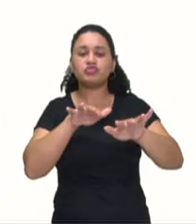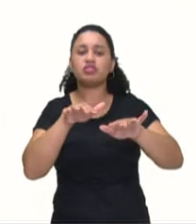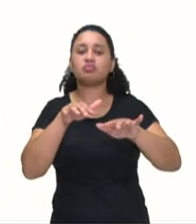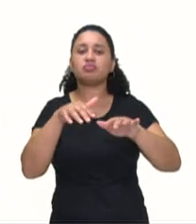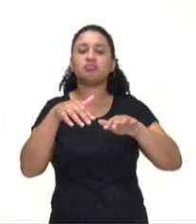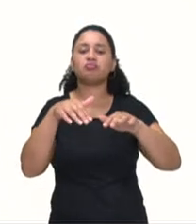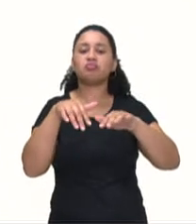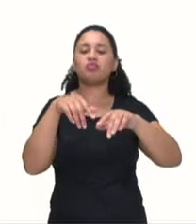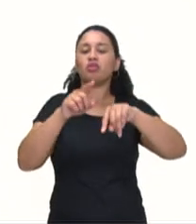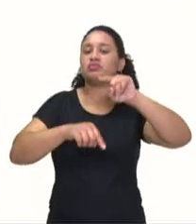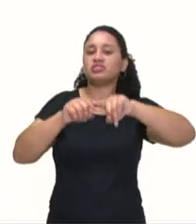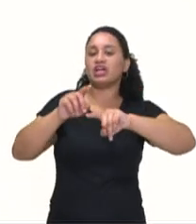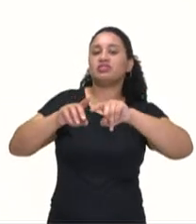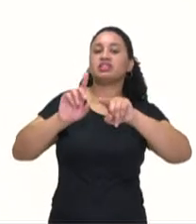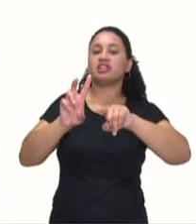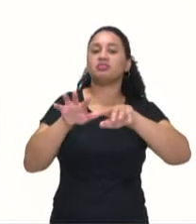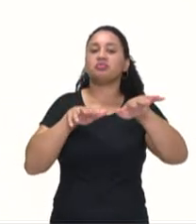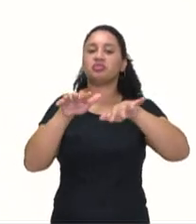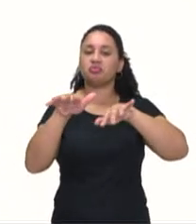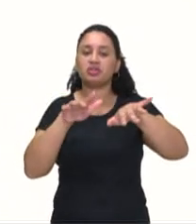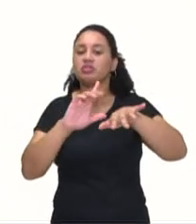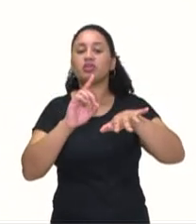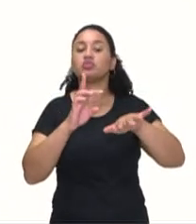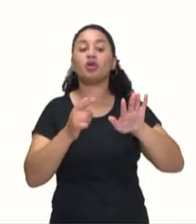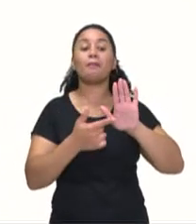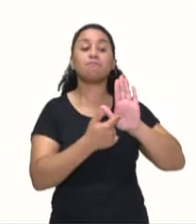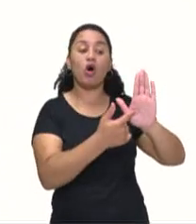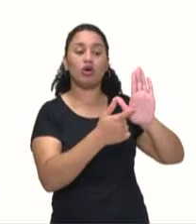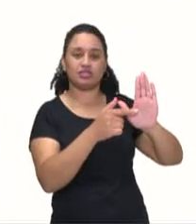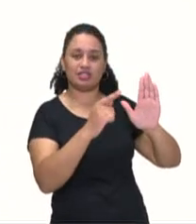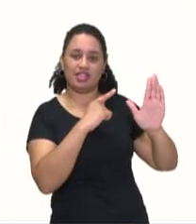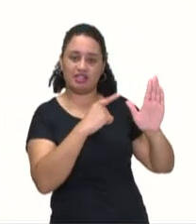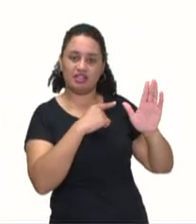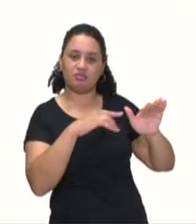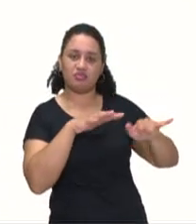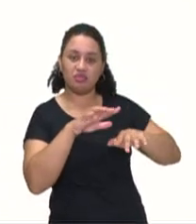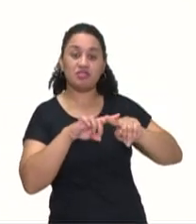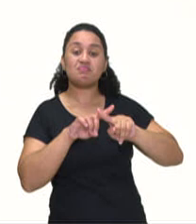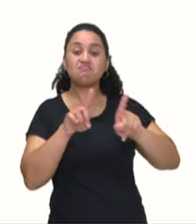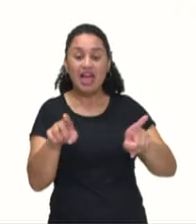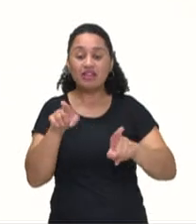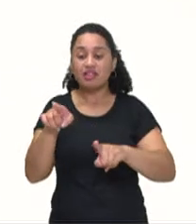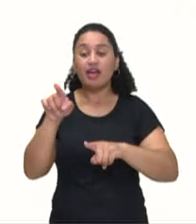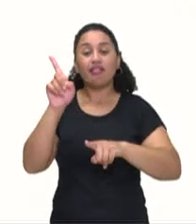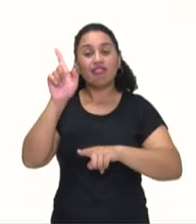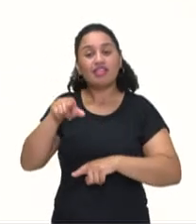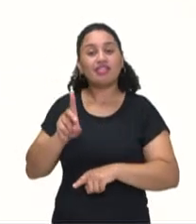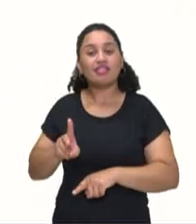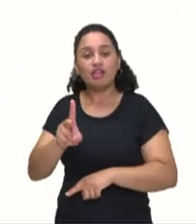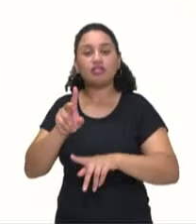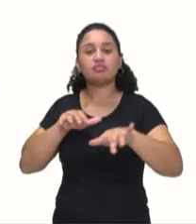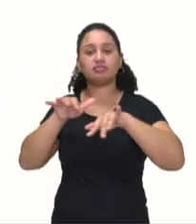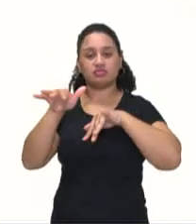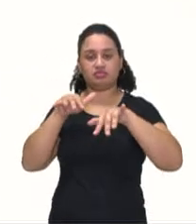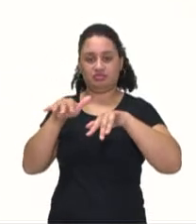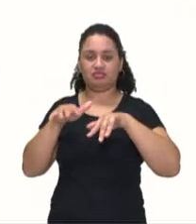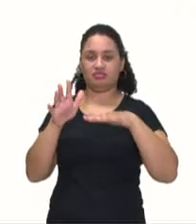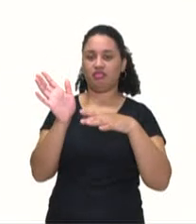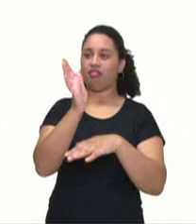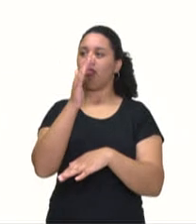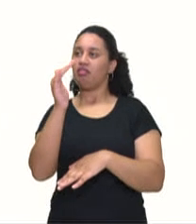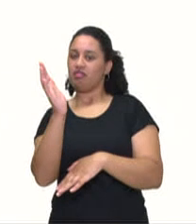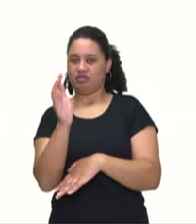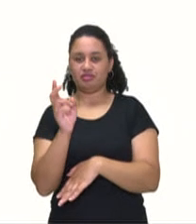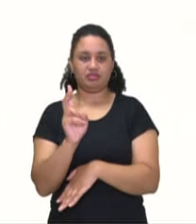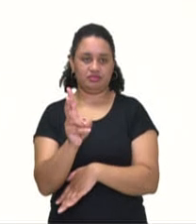móvel, que não apenas traduz ou representa o movimento, ela está em movimento. Tá? Então, essa é